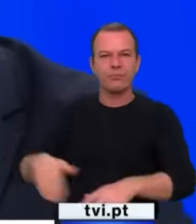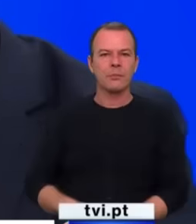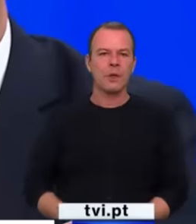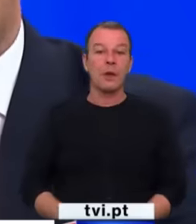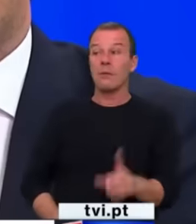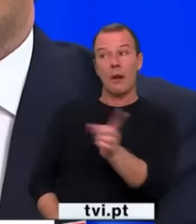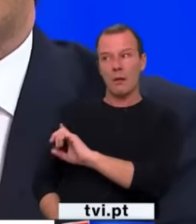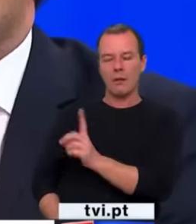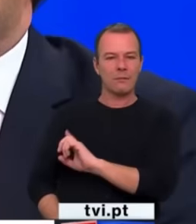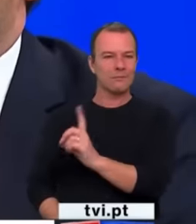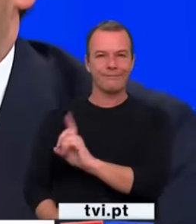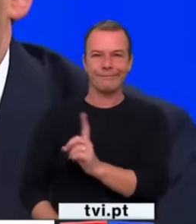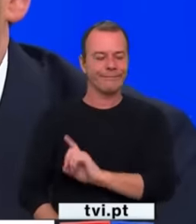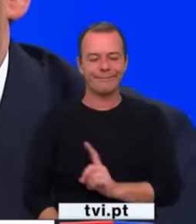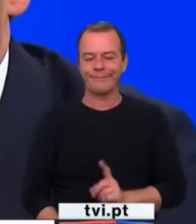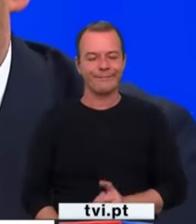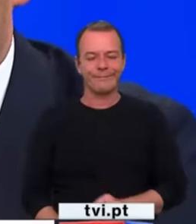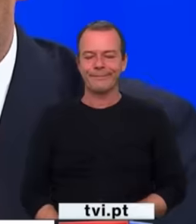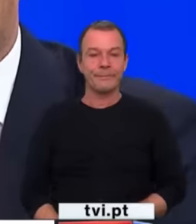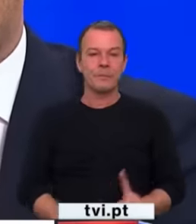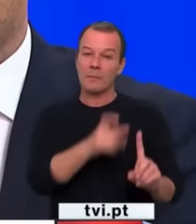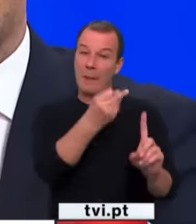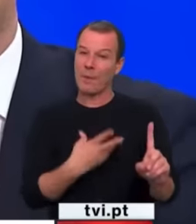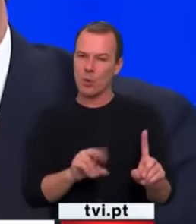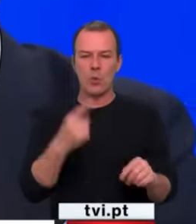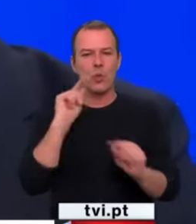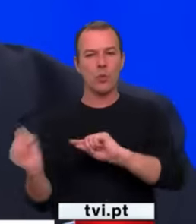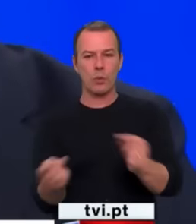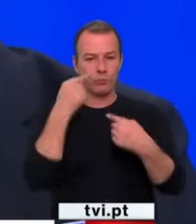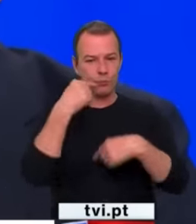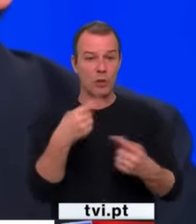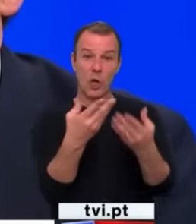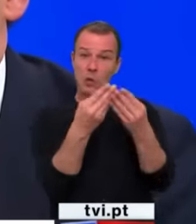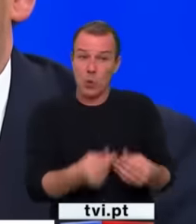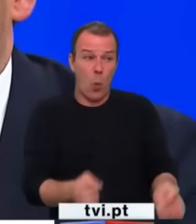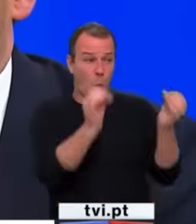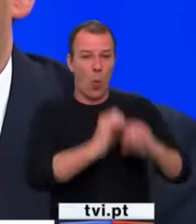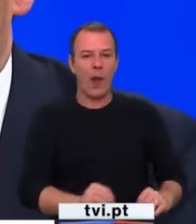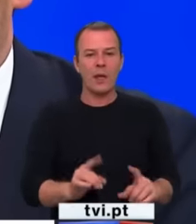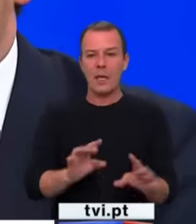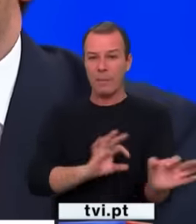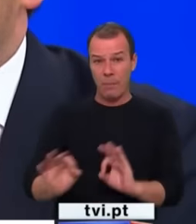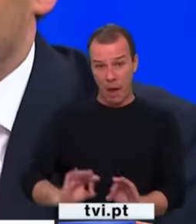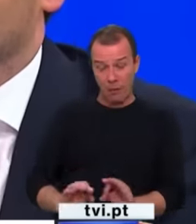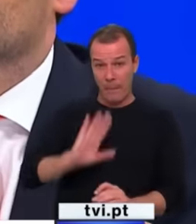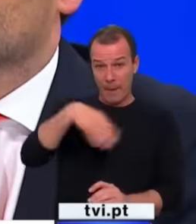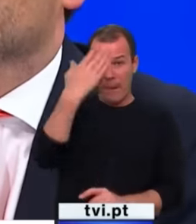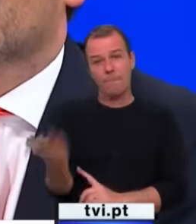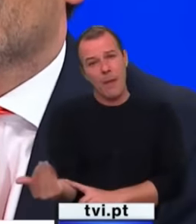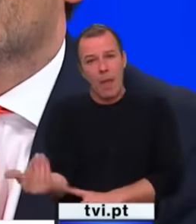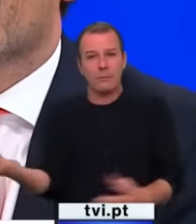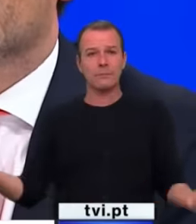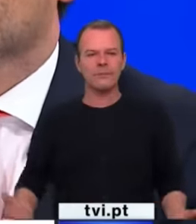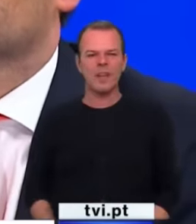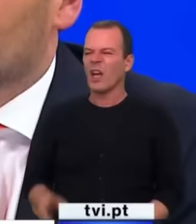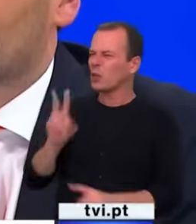procura. Vou-lhe dizer uma coisa, Pedro Nuno Santos. Para retirar pressão Pedro sobre Nuno a procura. Santos hoje, neste debate, mostrou não só que não tem soluções, como está impreparado para ser Primeiro-Ministro. Mas eu acho mas, que a grande, mas, conclusão,